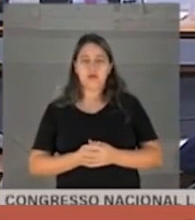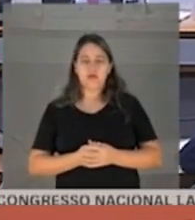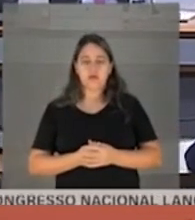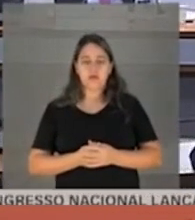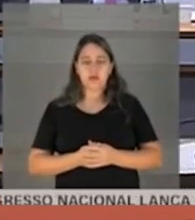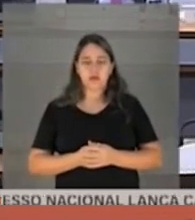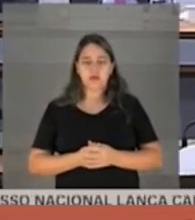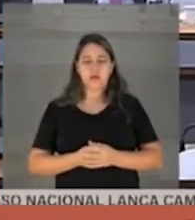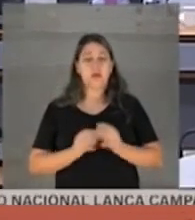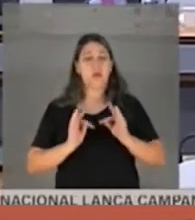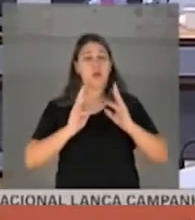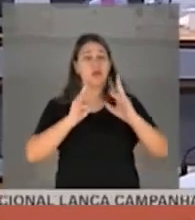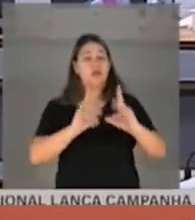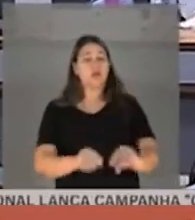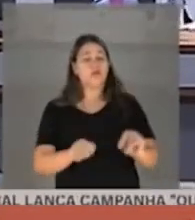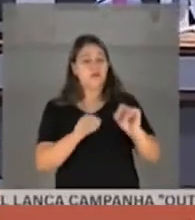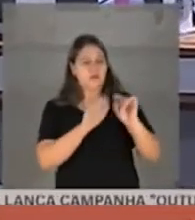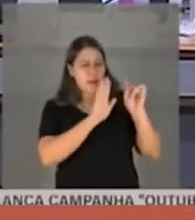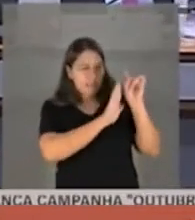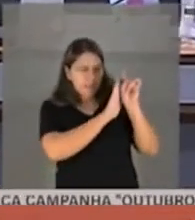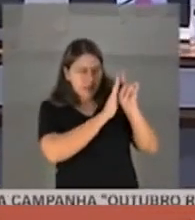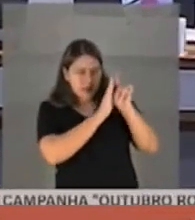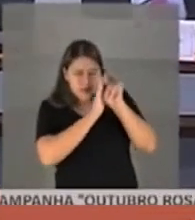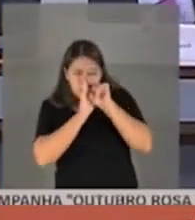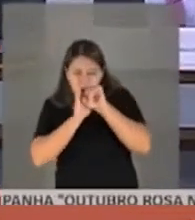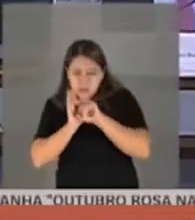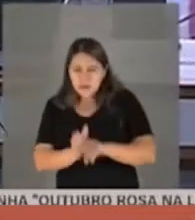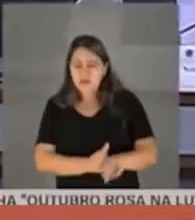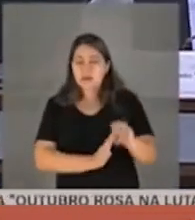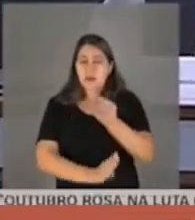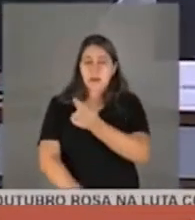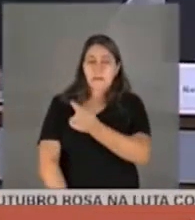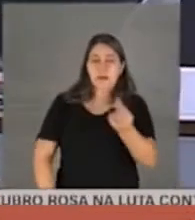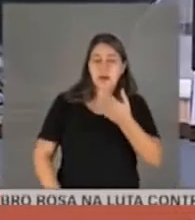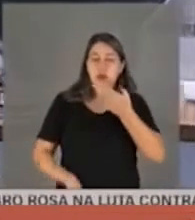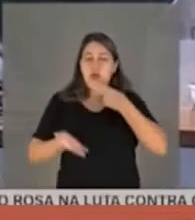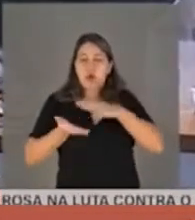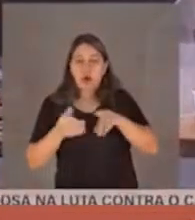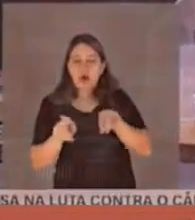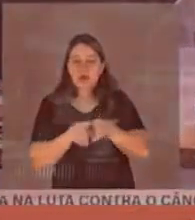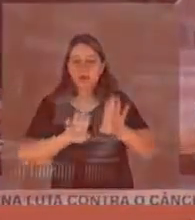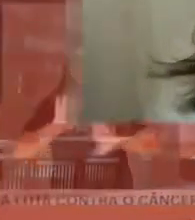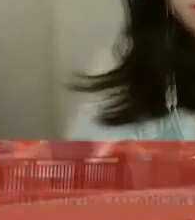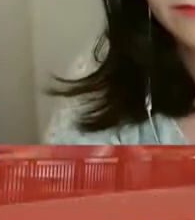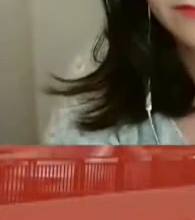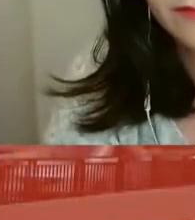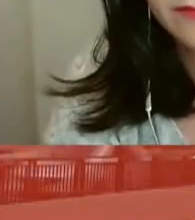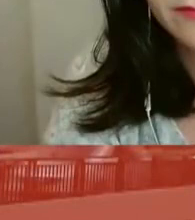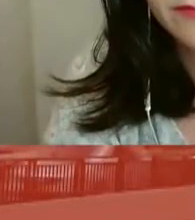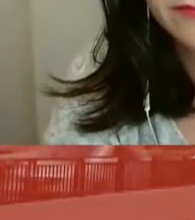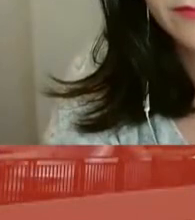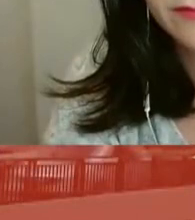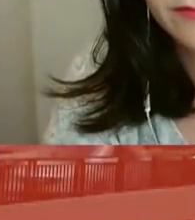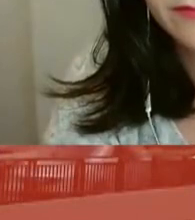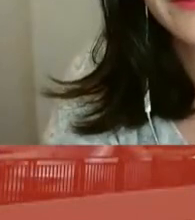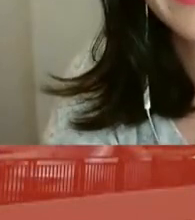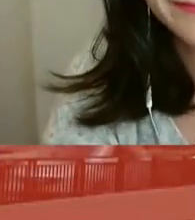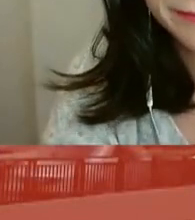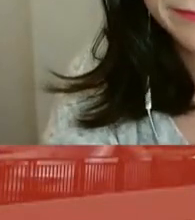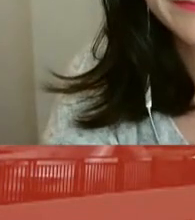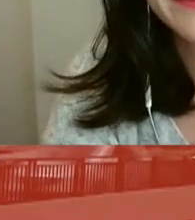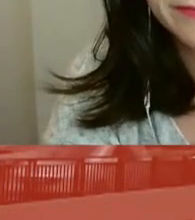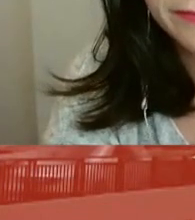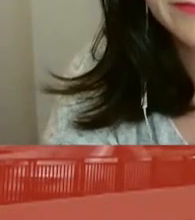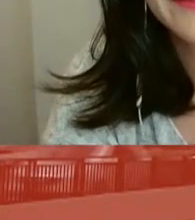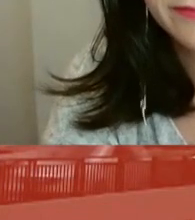vai ter que ter algum mecanismo de levar à frente isso né ele ele fica desafiado a